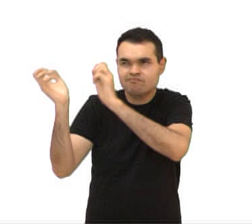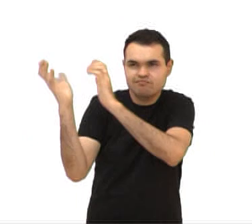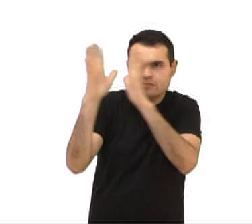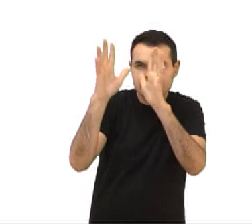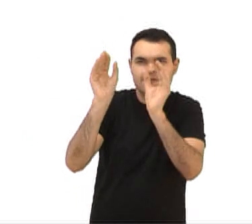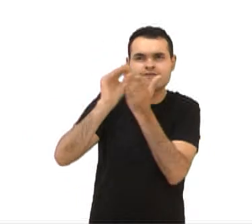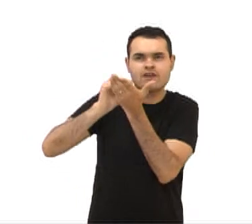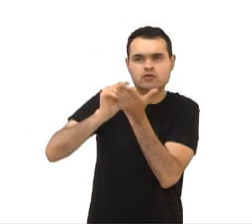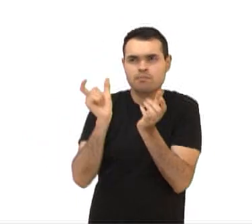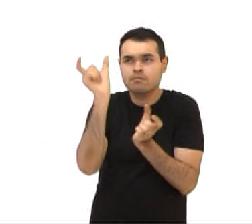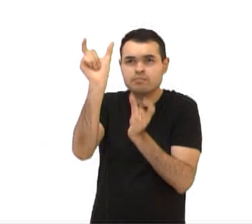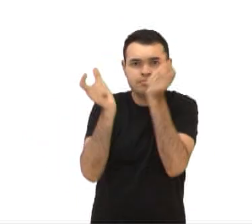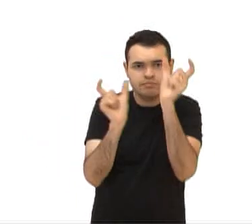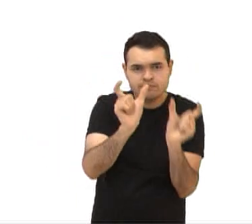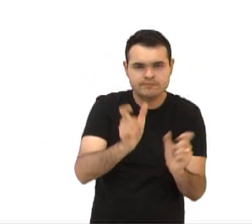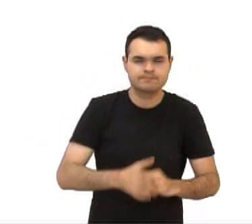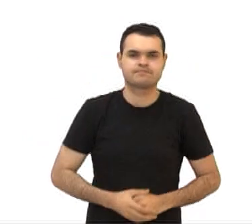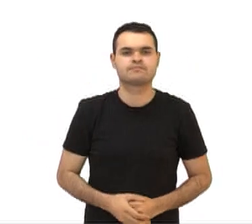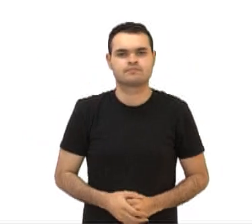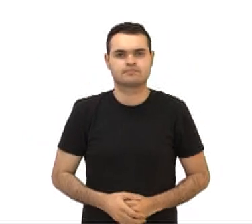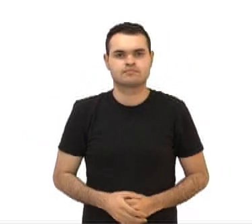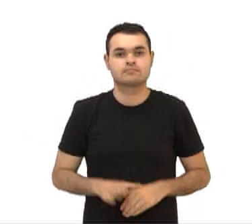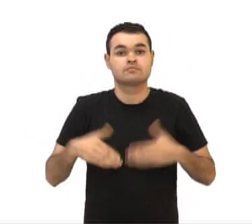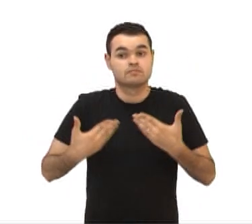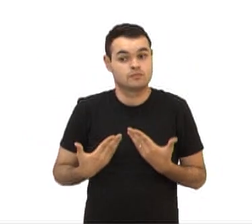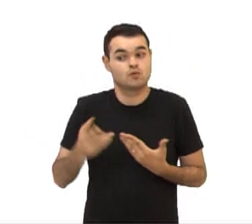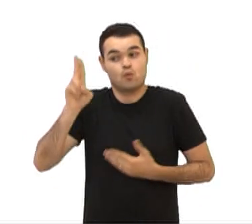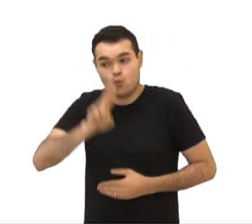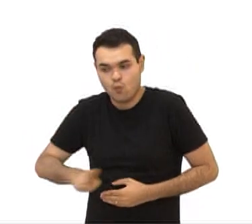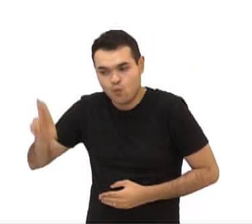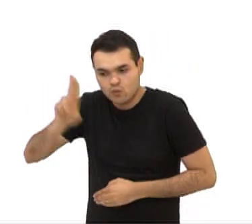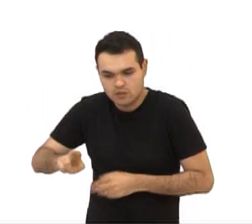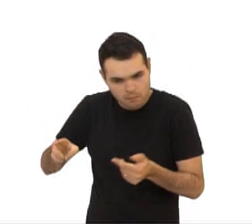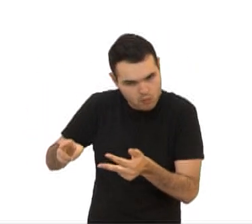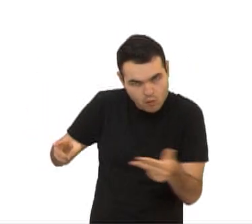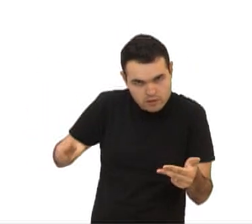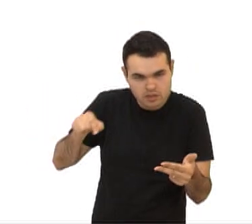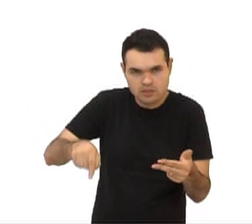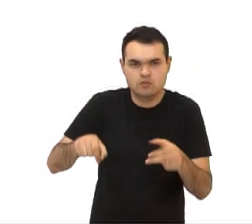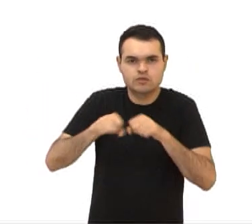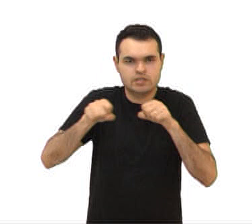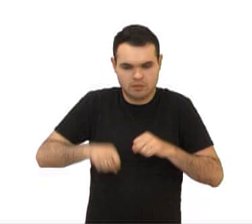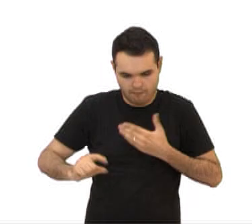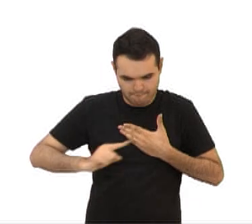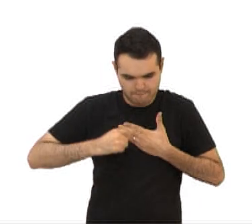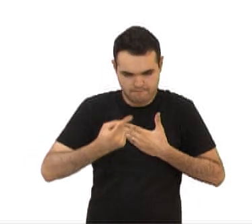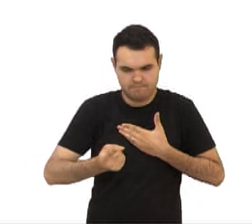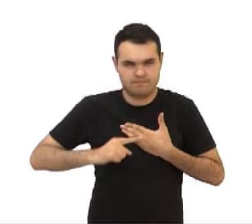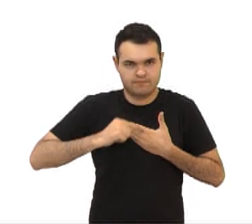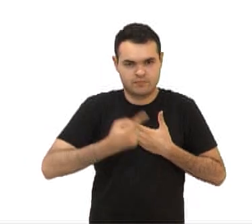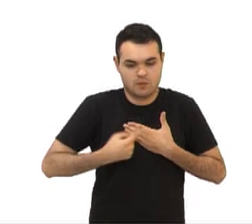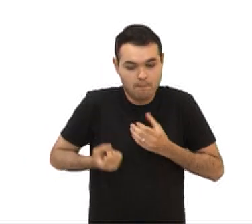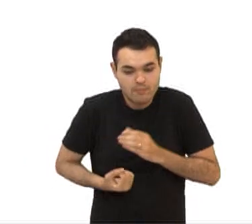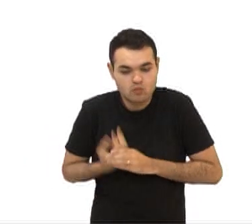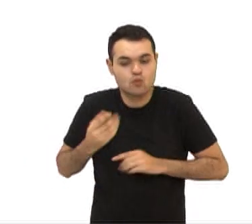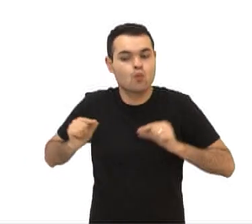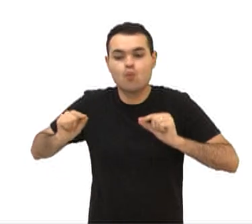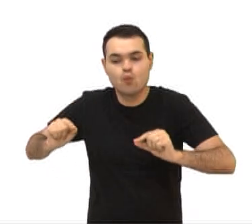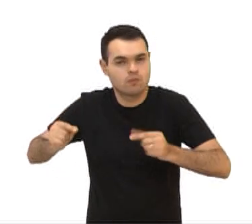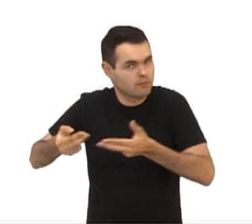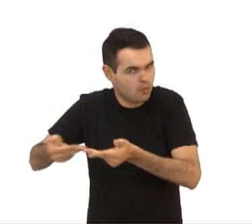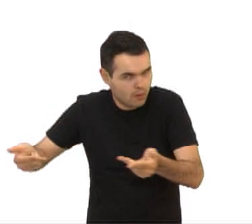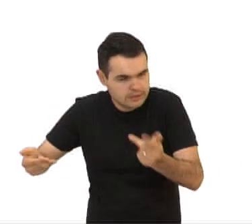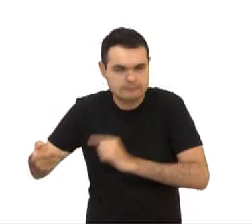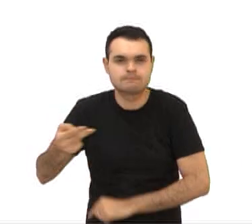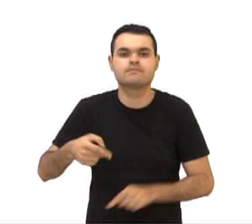na ordem em que aparecem. Quando se usa alguma coisa, o sistema de defesa reage produzindo alguma